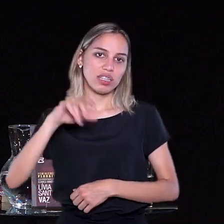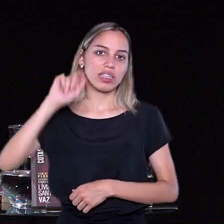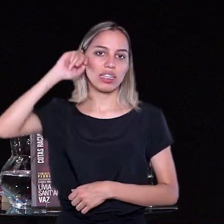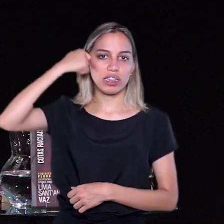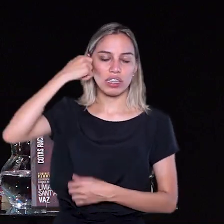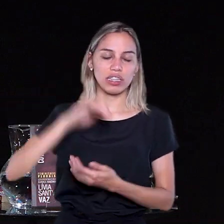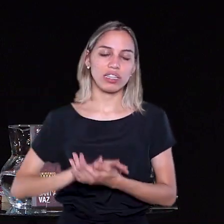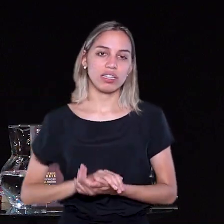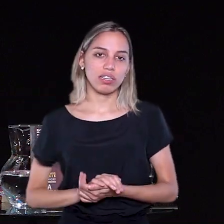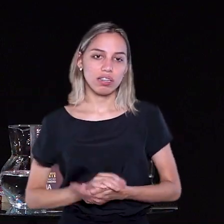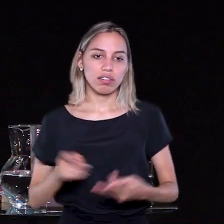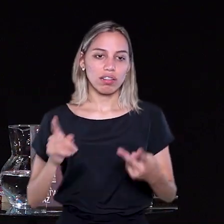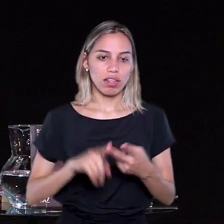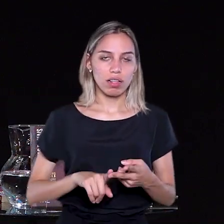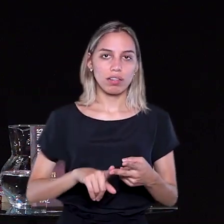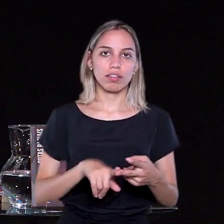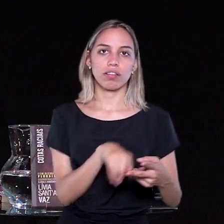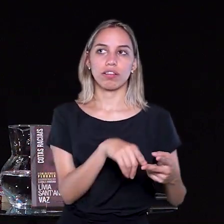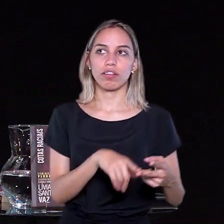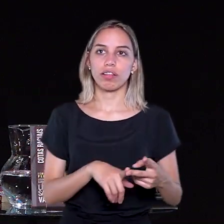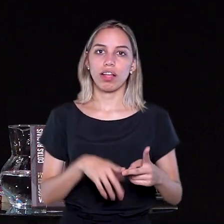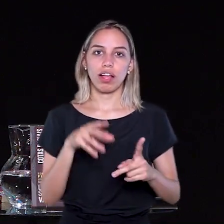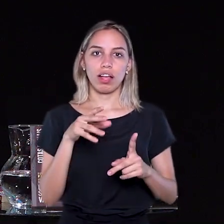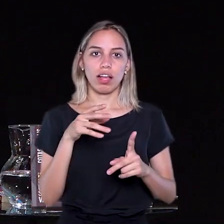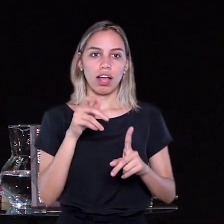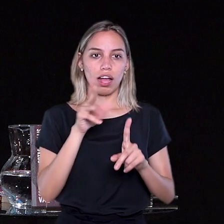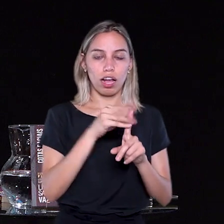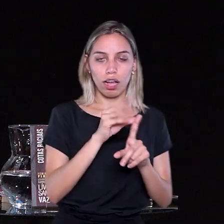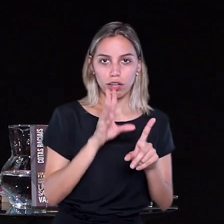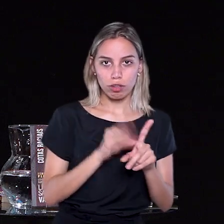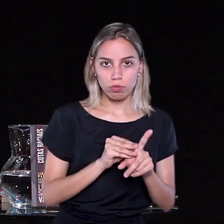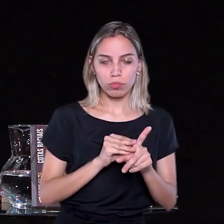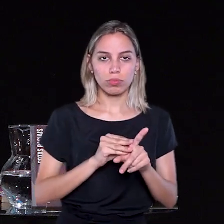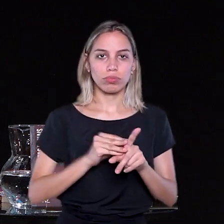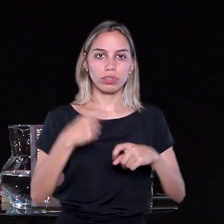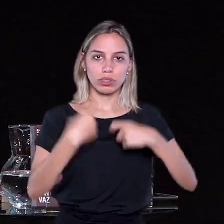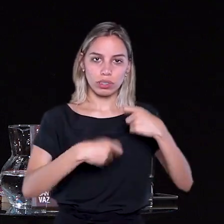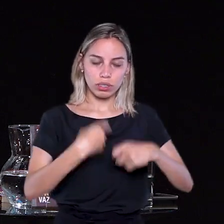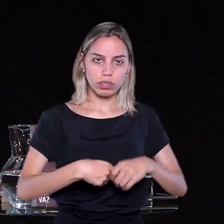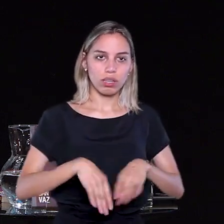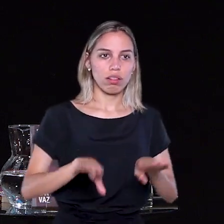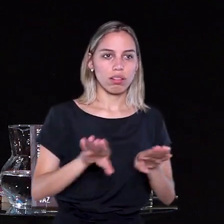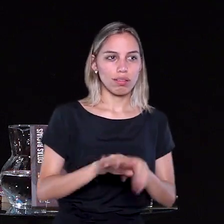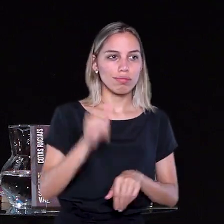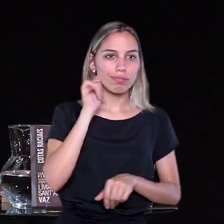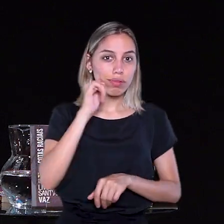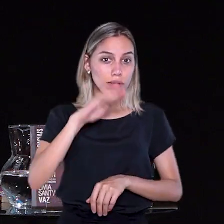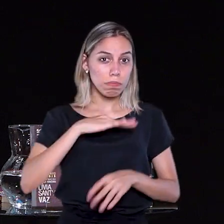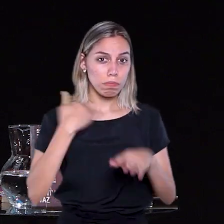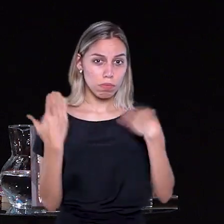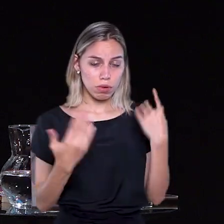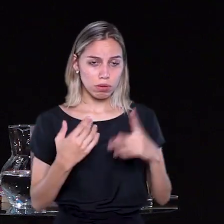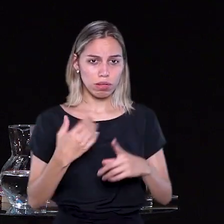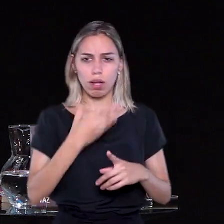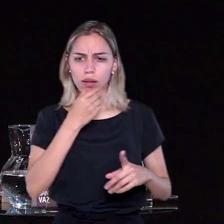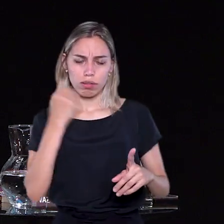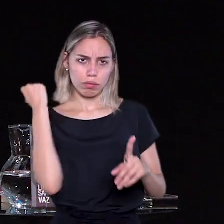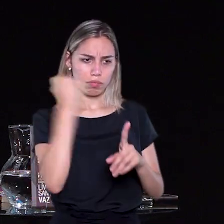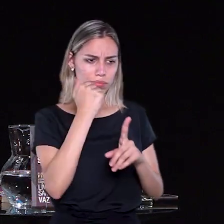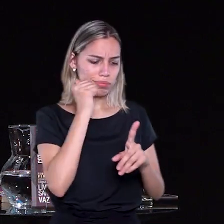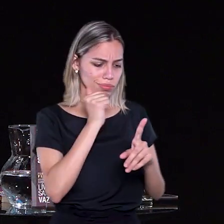Violência obstétrica, mortalidade materna, violência sexual, violência doméstica e familiar, feminicídios, são mulheres